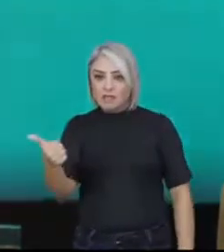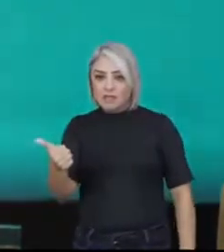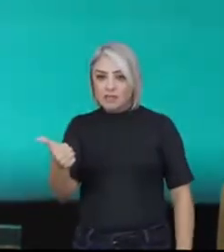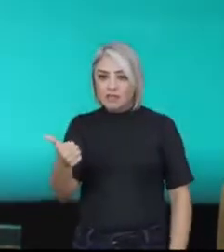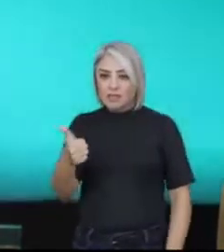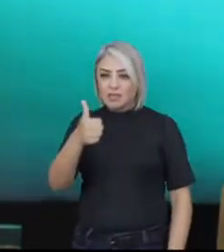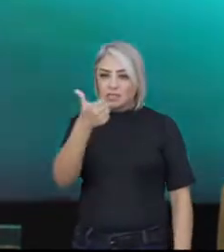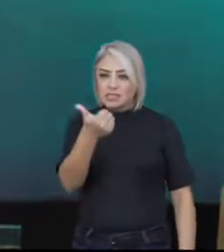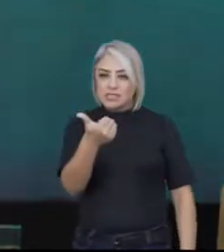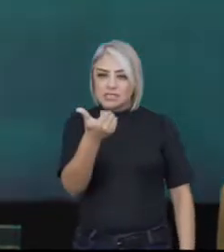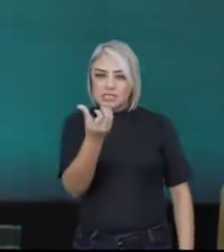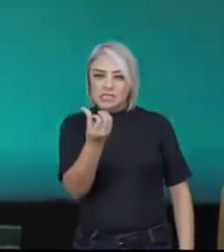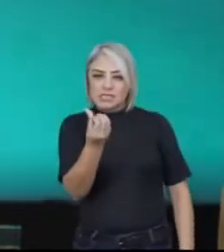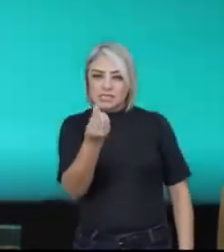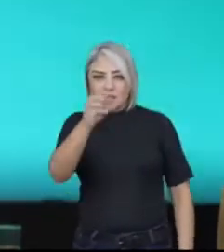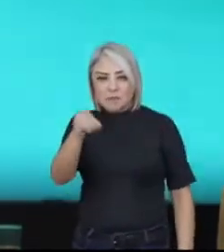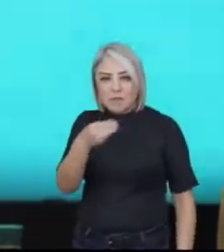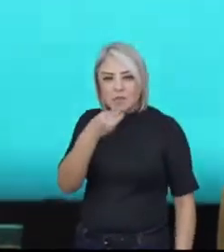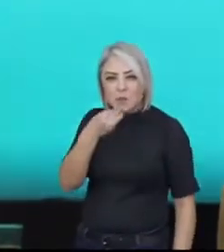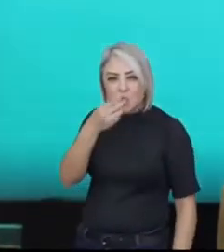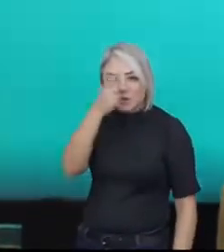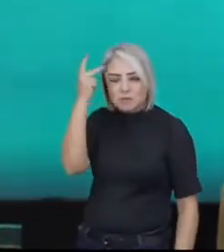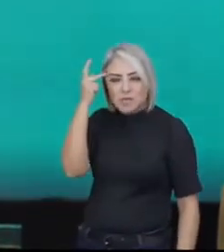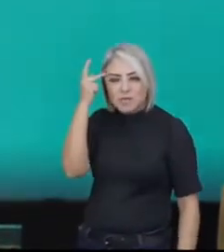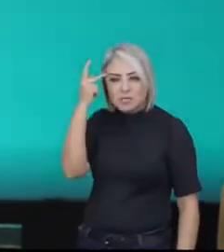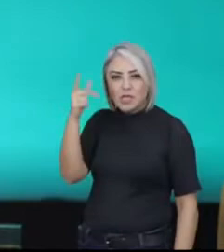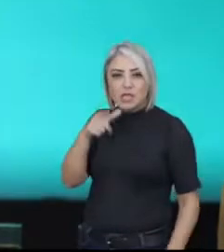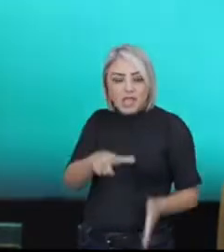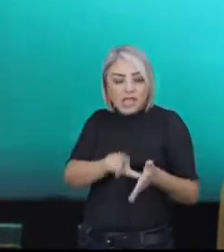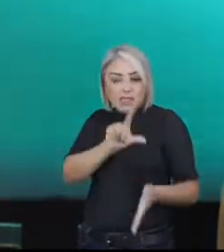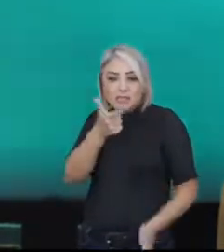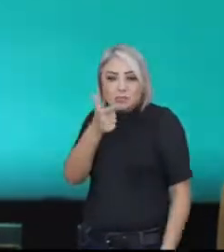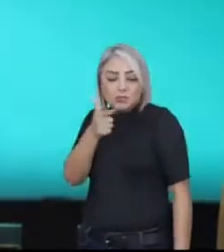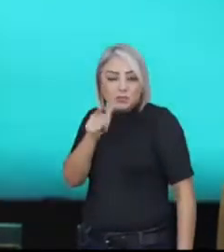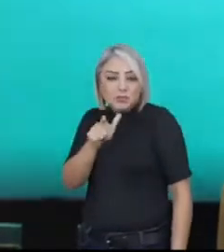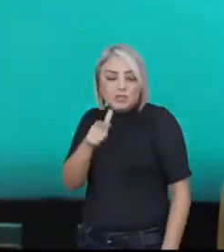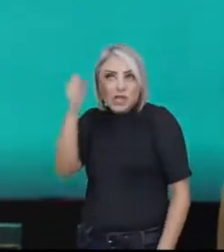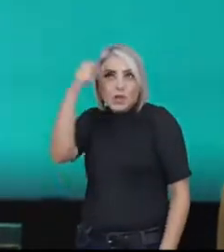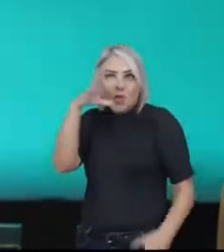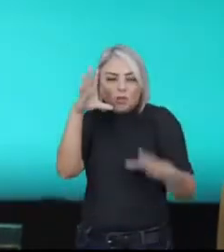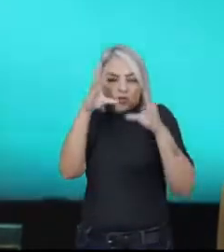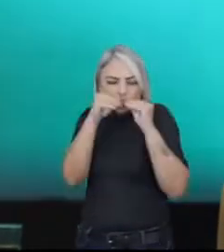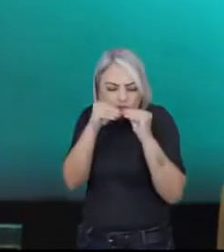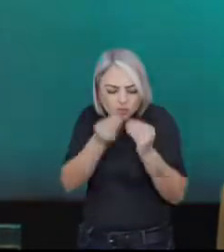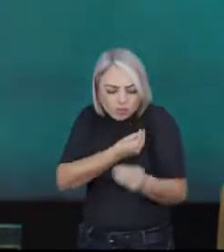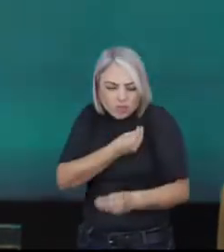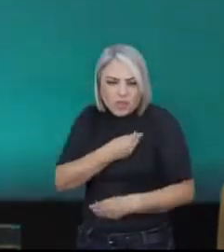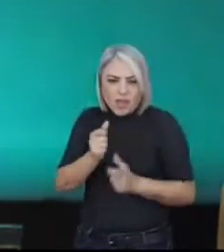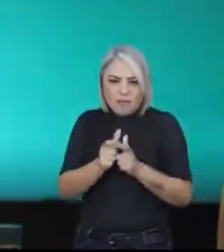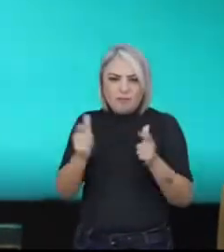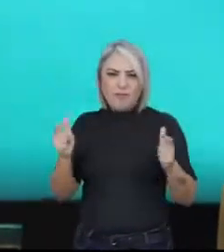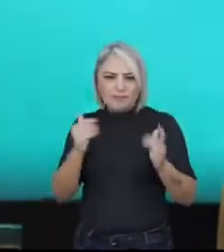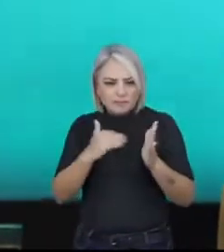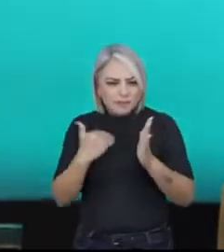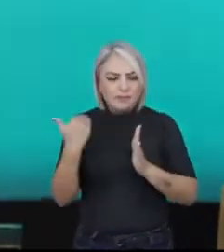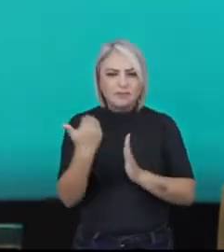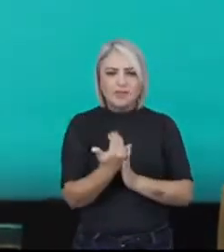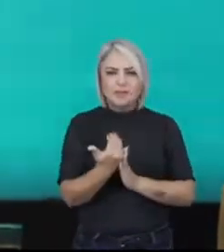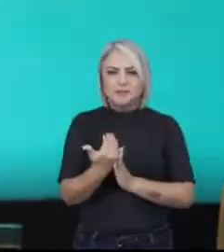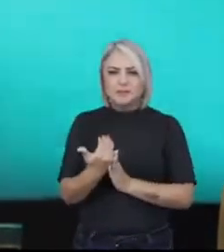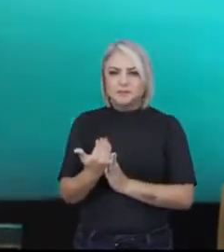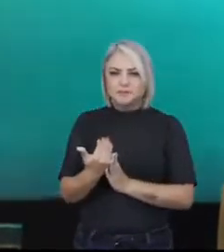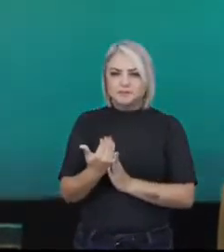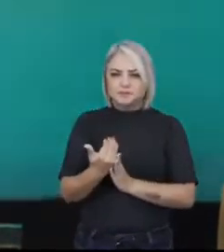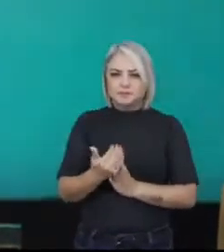milhões de brasileiros e brasileiras que antes viviam na escuridão. É aumentar ainda mais a conta de luz que hoje já pesa